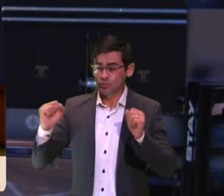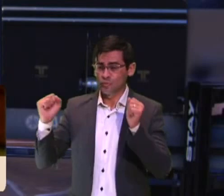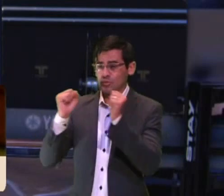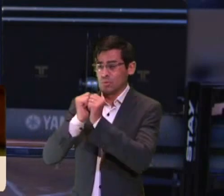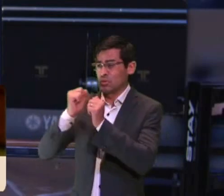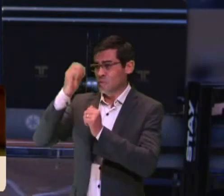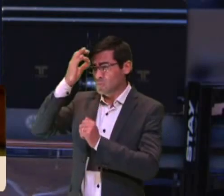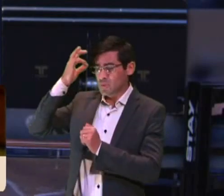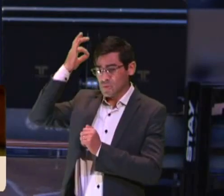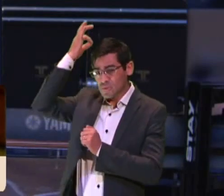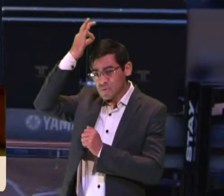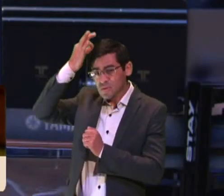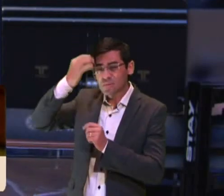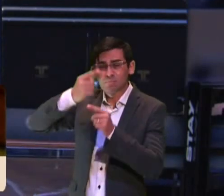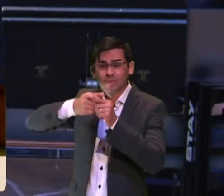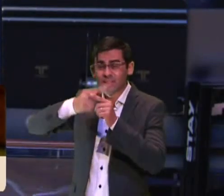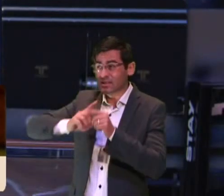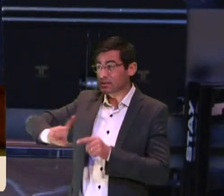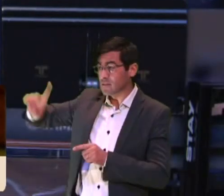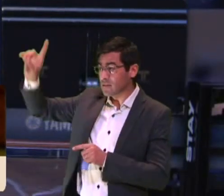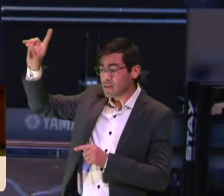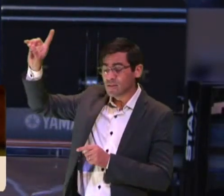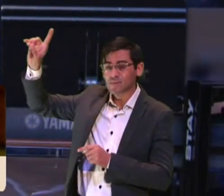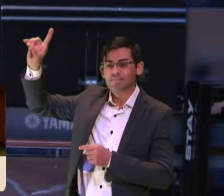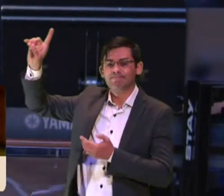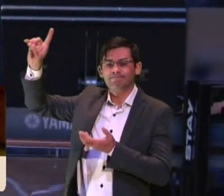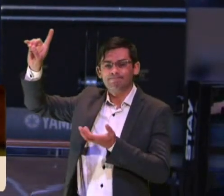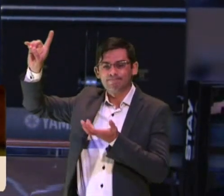Deus, Ele está